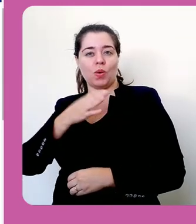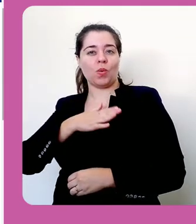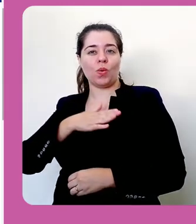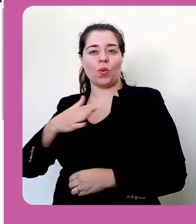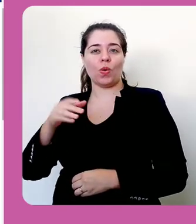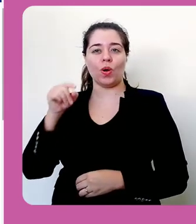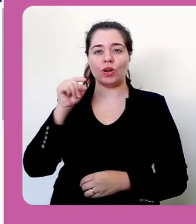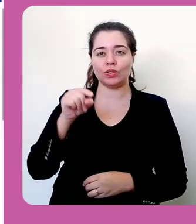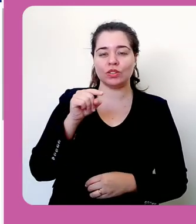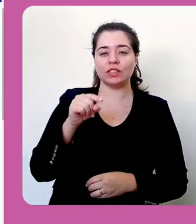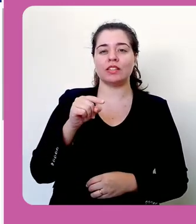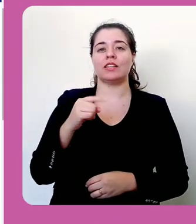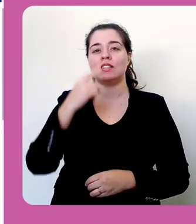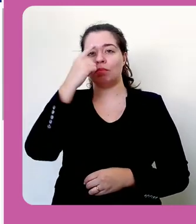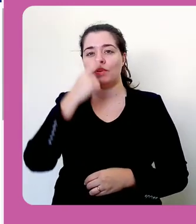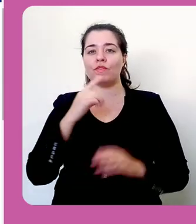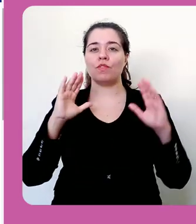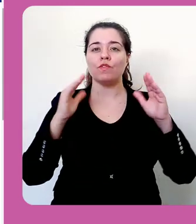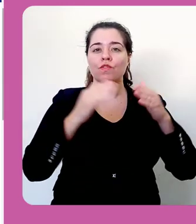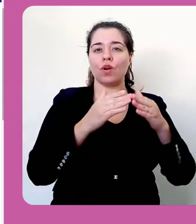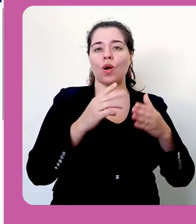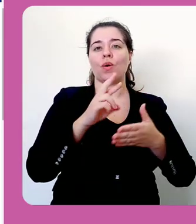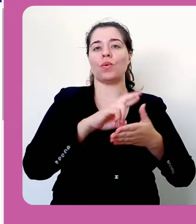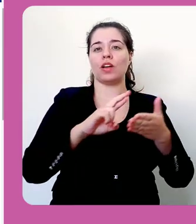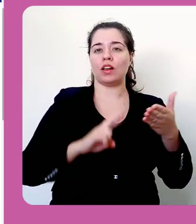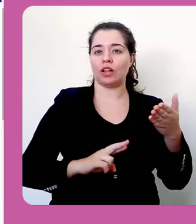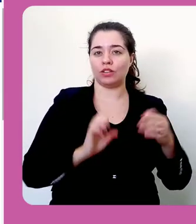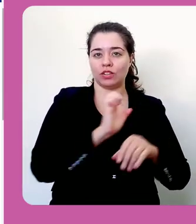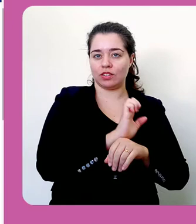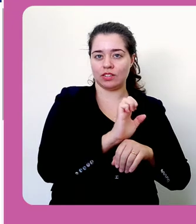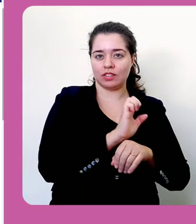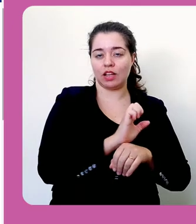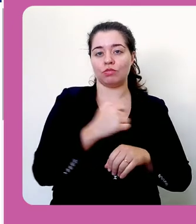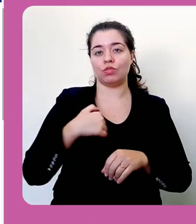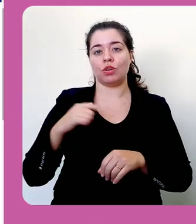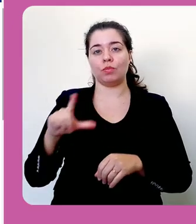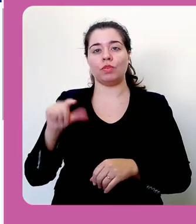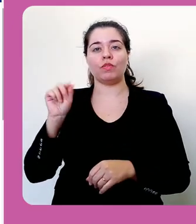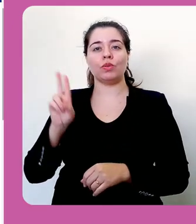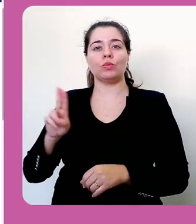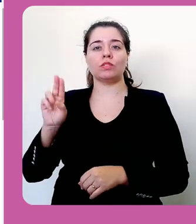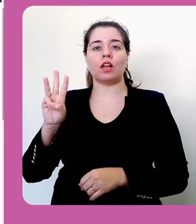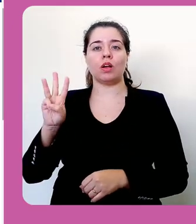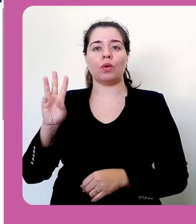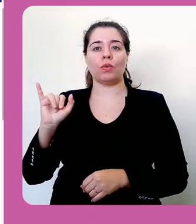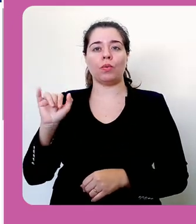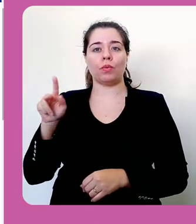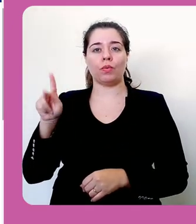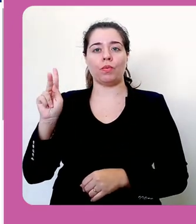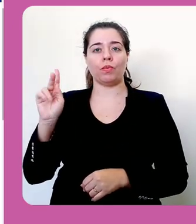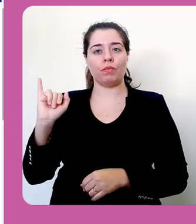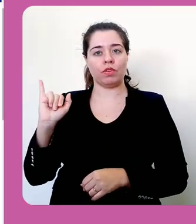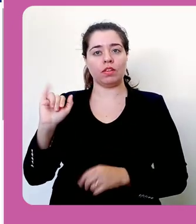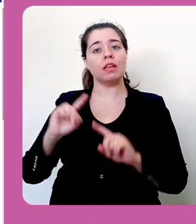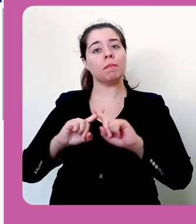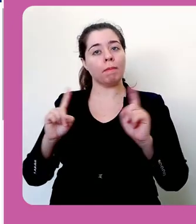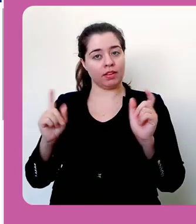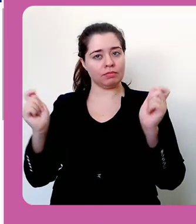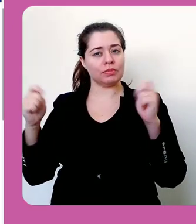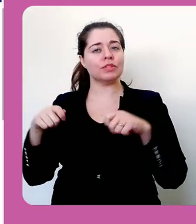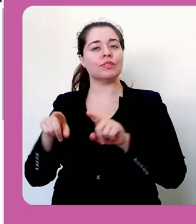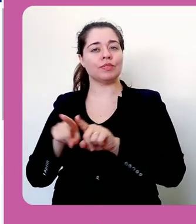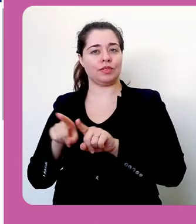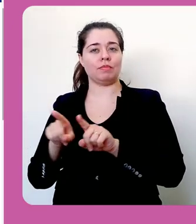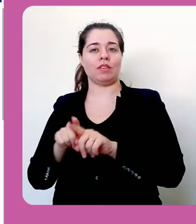Aqui a gente não sabe quantas vezes o aluno fez o upload de arquivos e também não sabe,